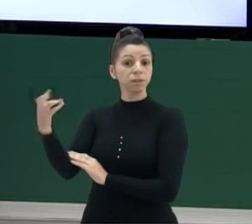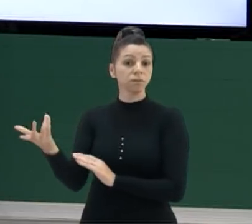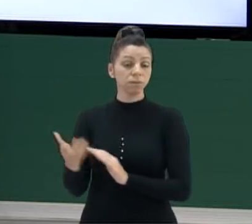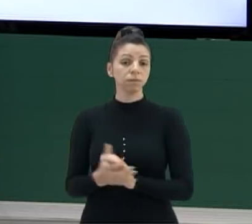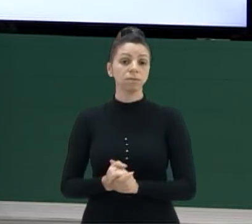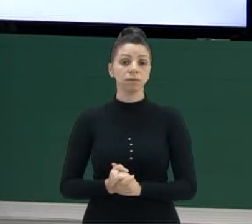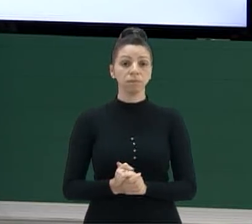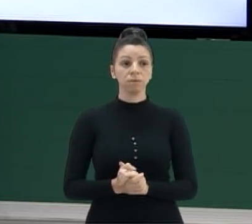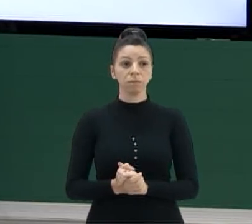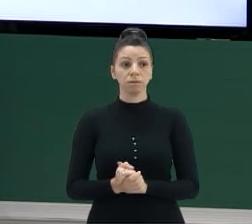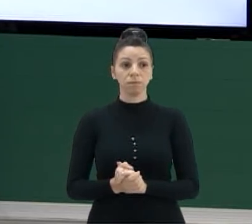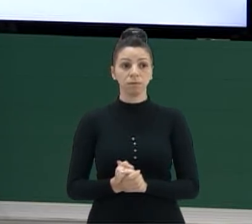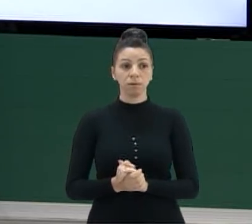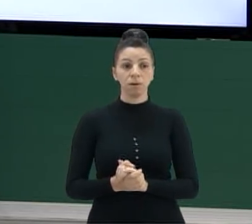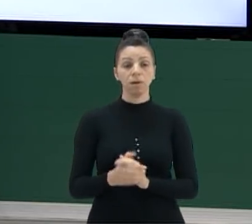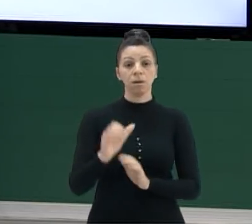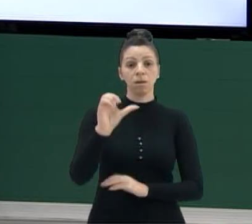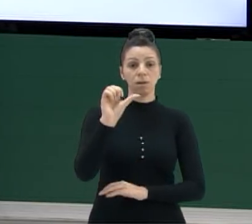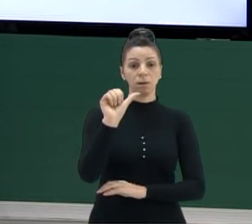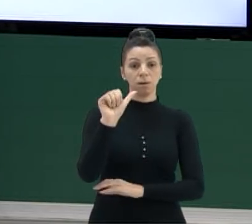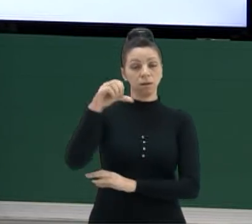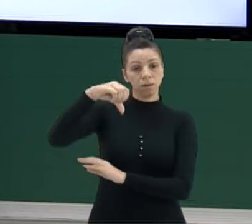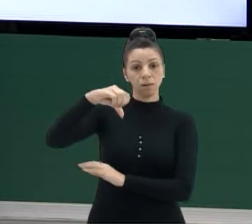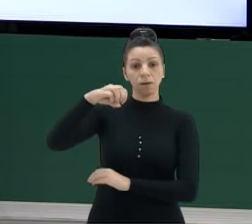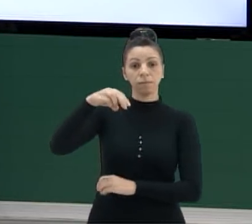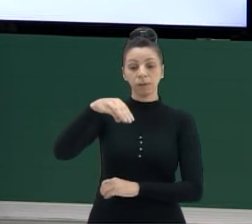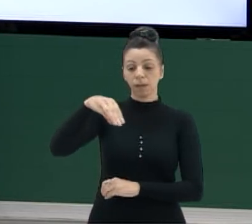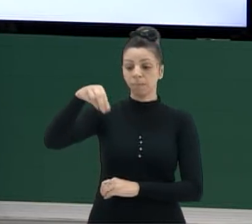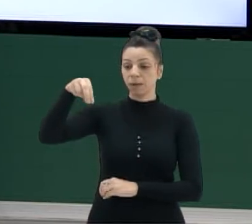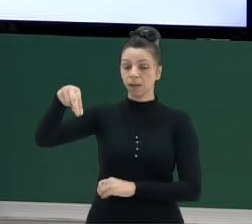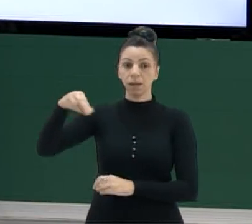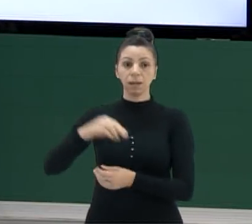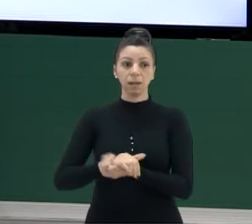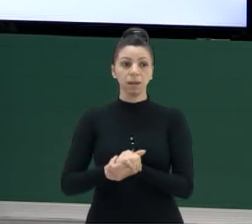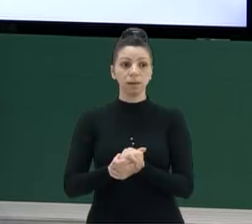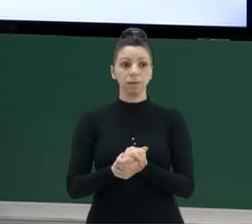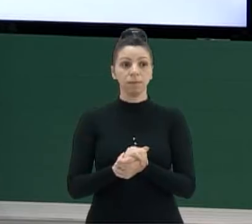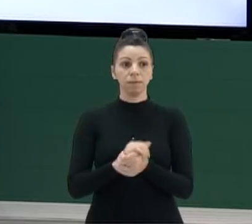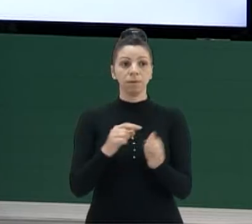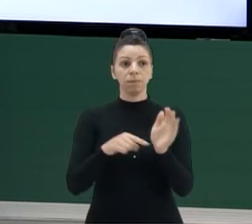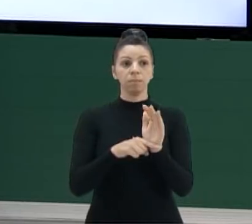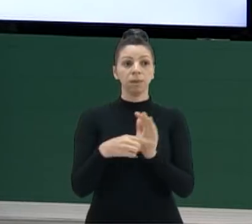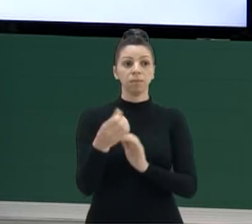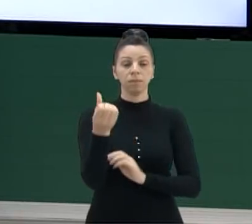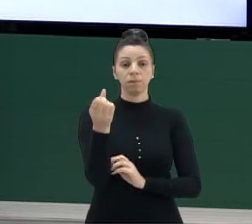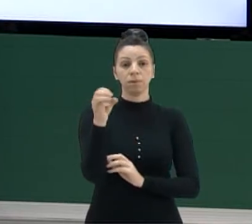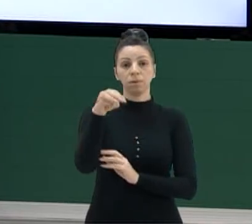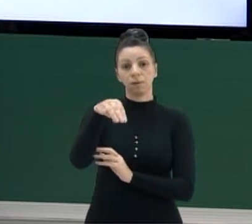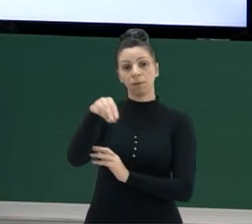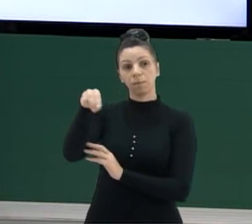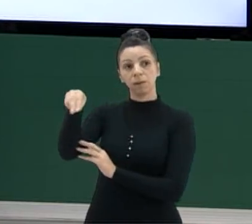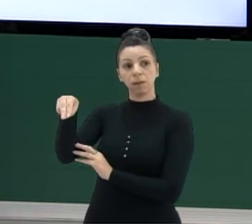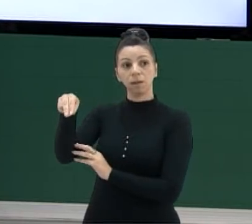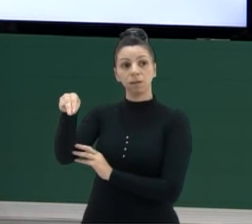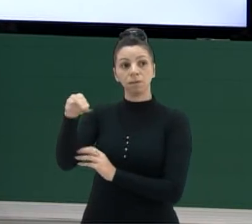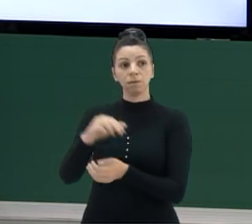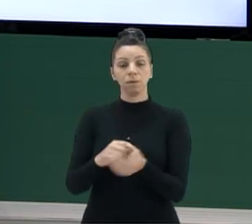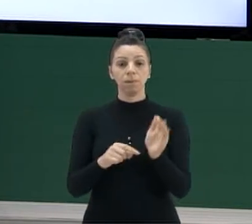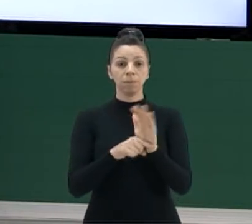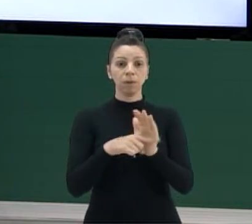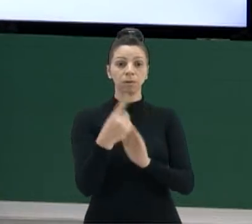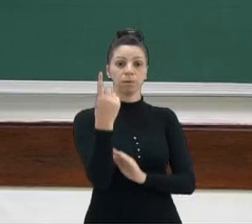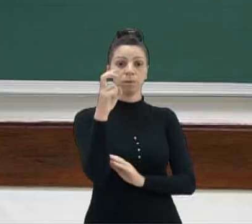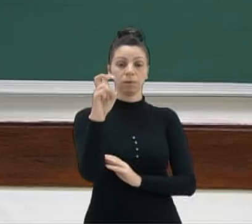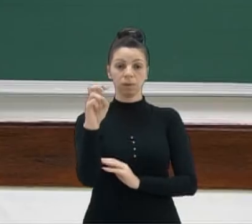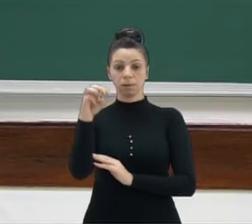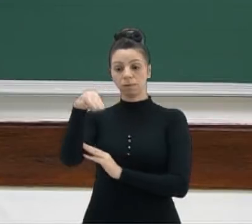2ax. 9mn menos 15mn mais 6mn vai dar igual a quanto? O que eu vou olhar primeiro? Eu